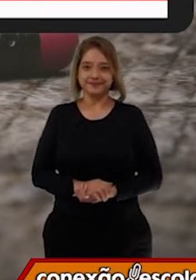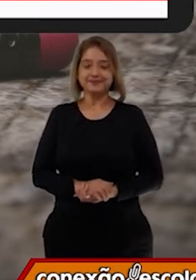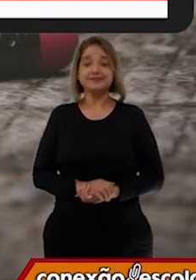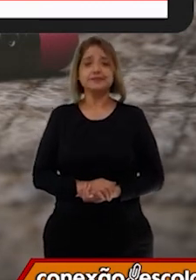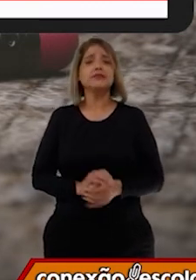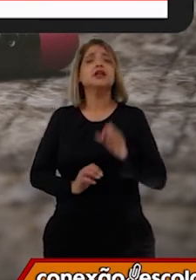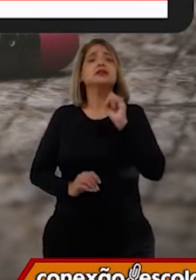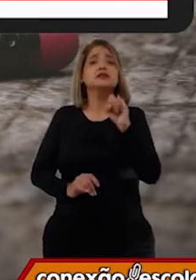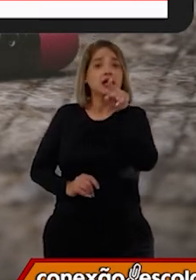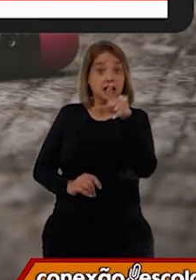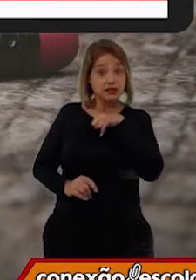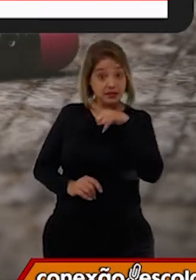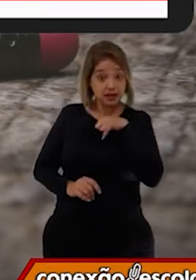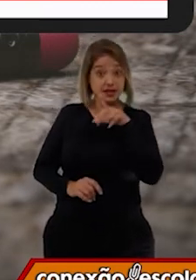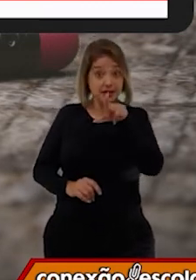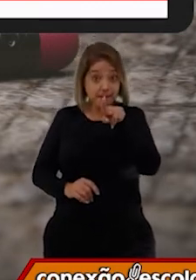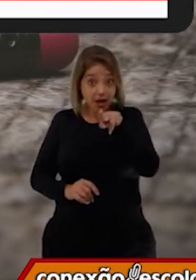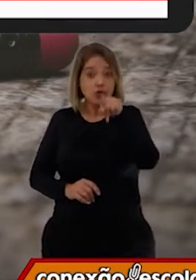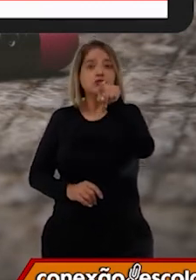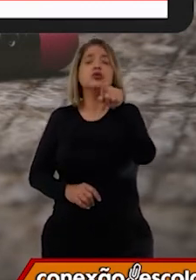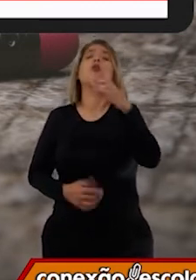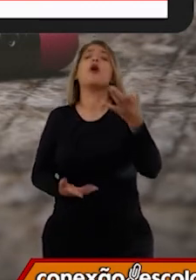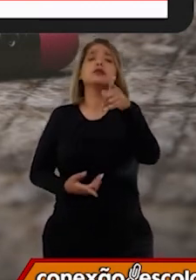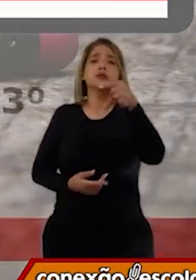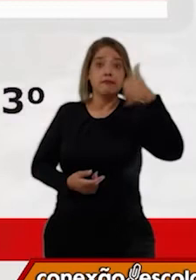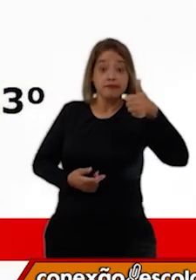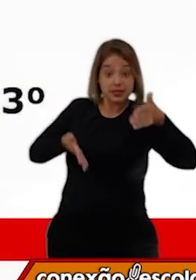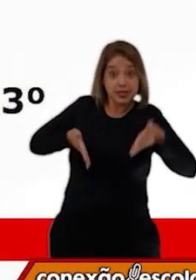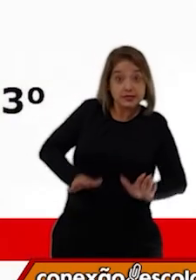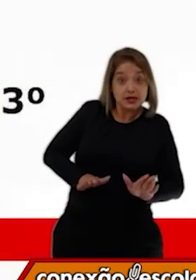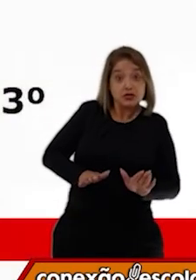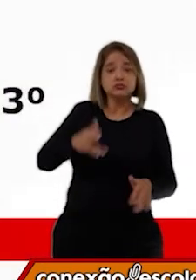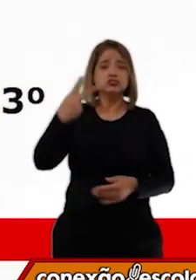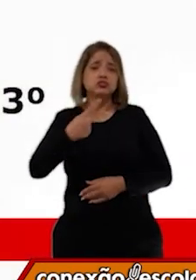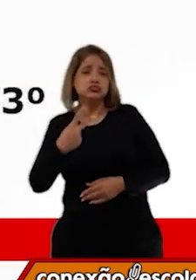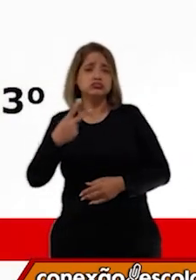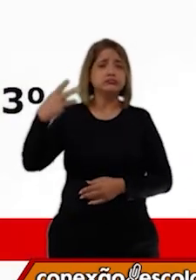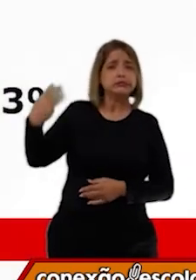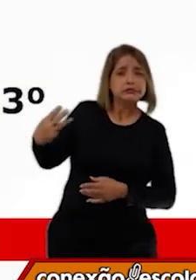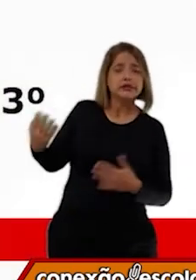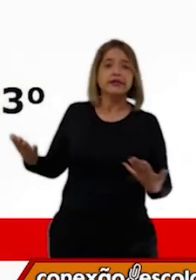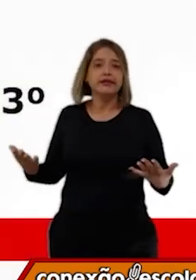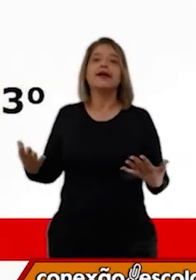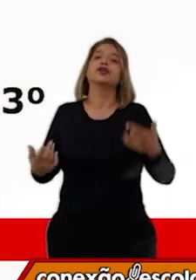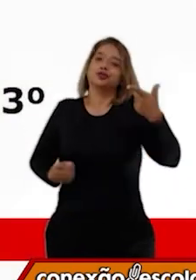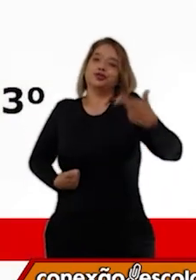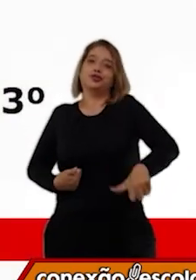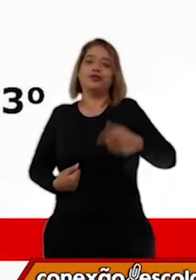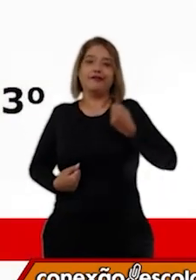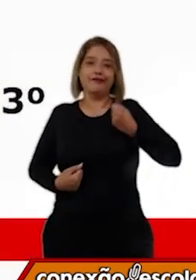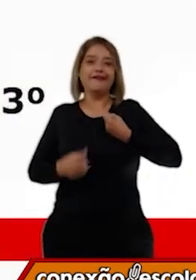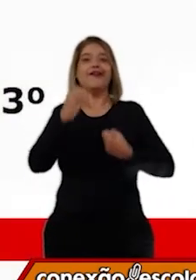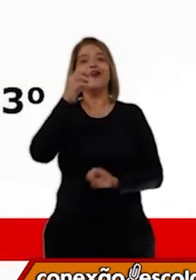Se você tem irmãos, você é o primeiro, é o segundo, é o terceiro. Olha aí os numerais ordinais aparecendo